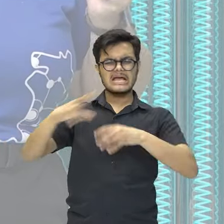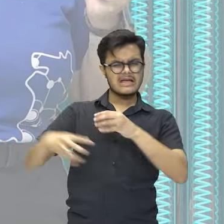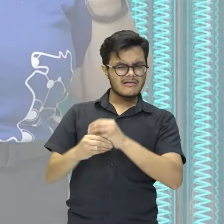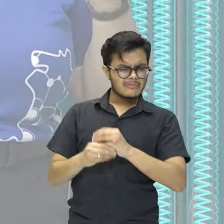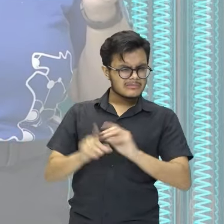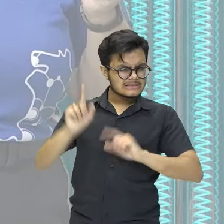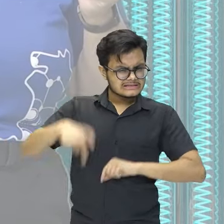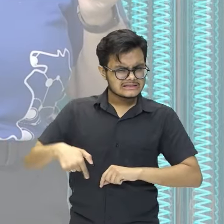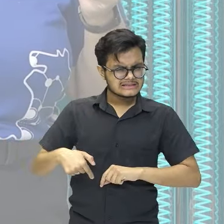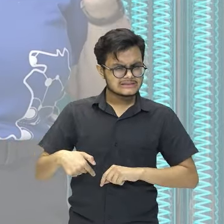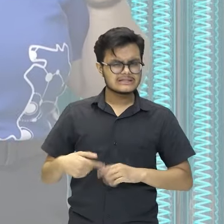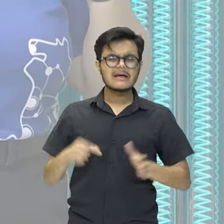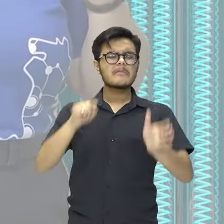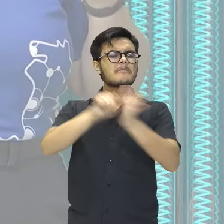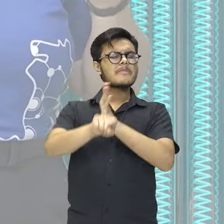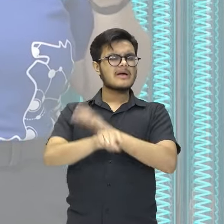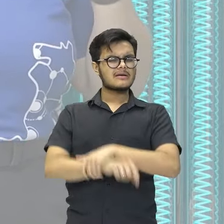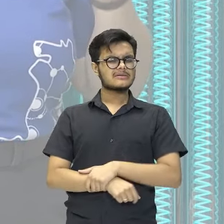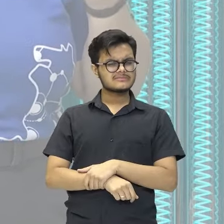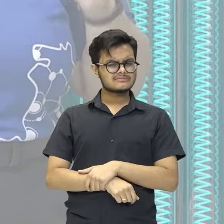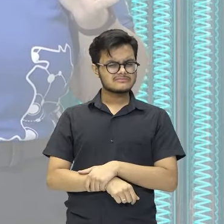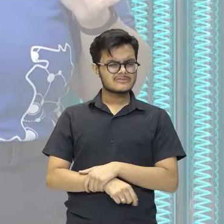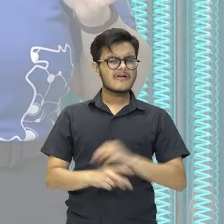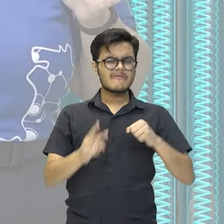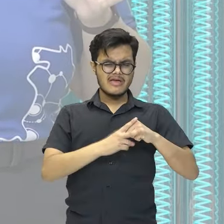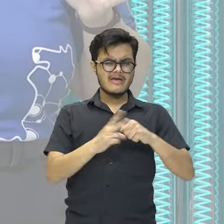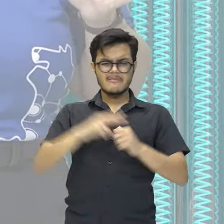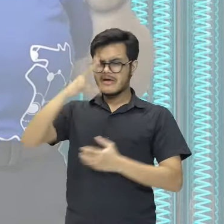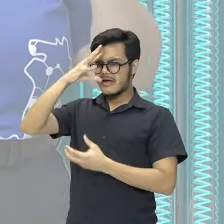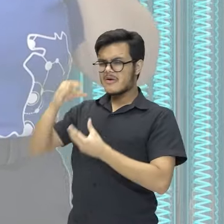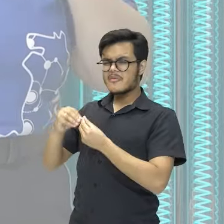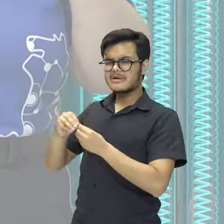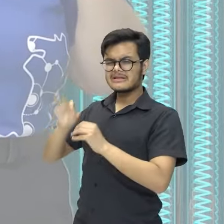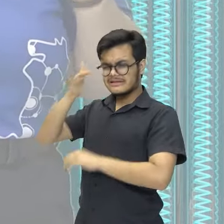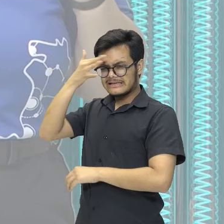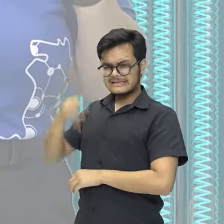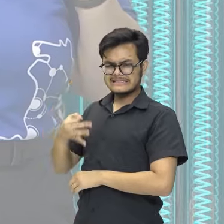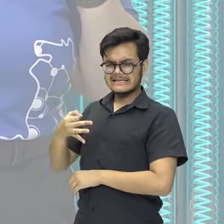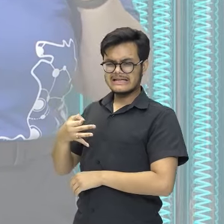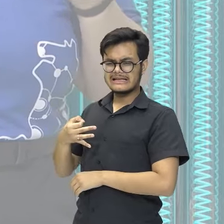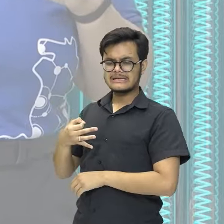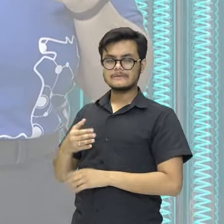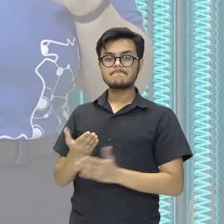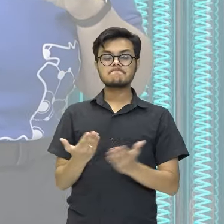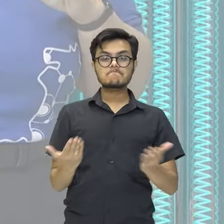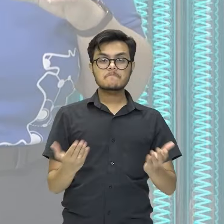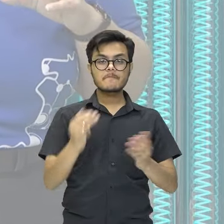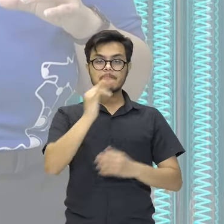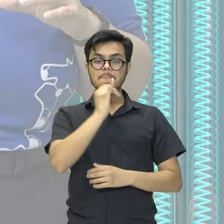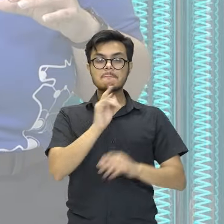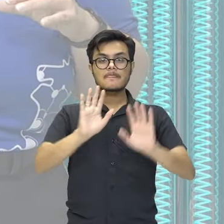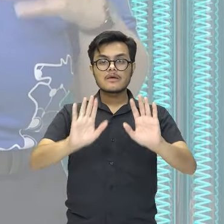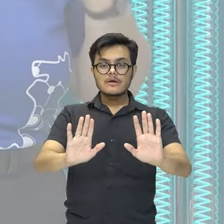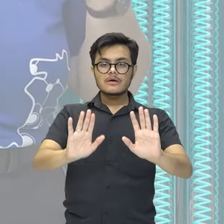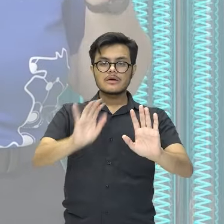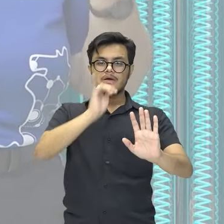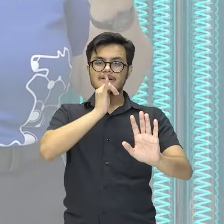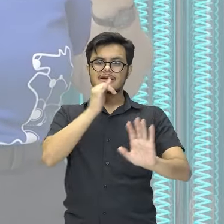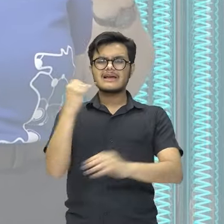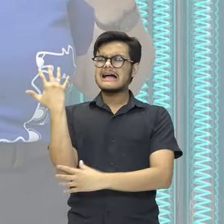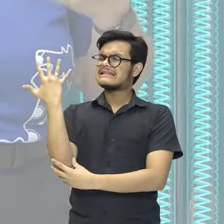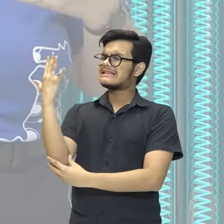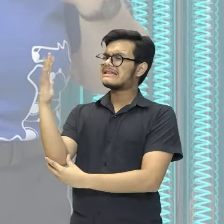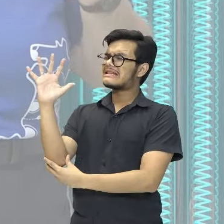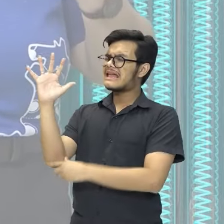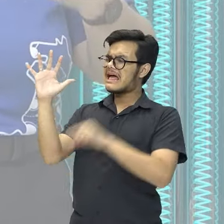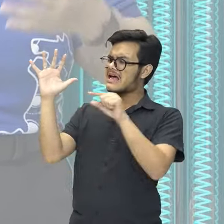hum pergunta de vocês Hã Está completa essa informação nota o seguinte a natureza Precisa de